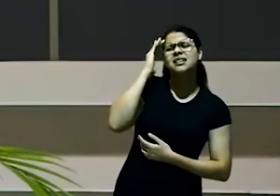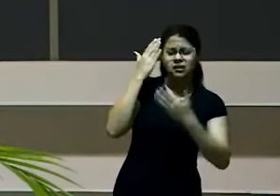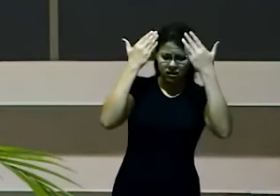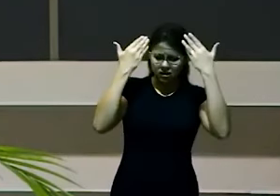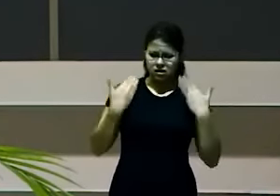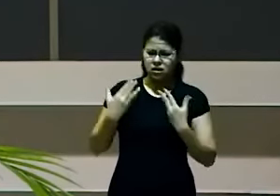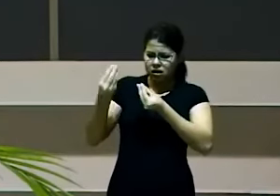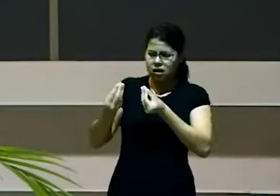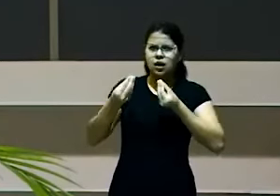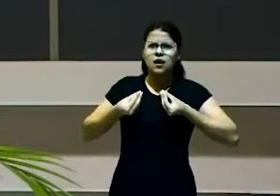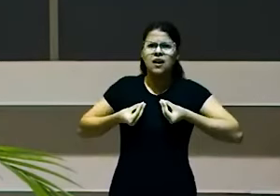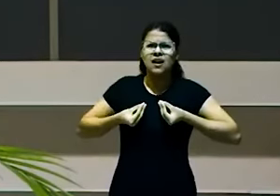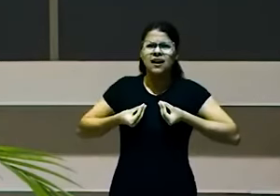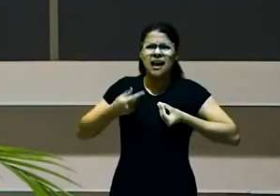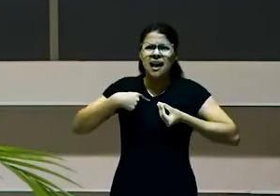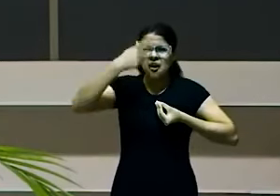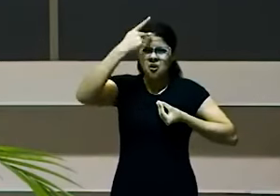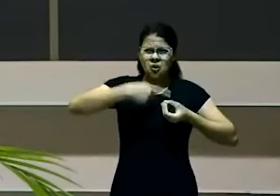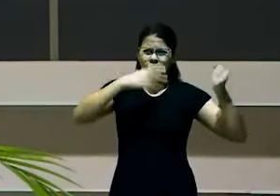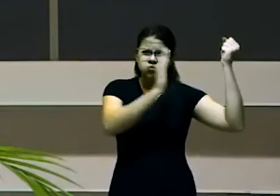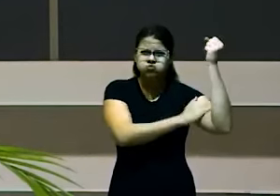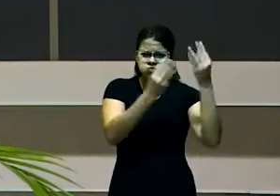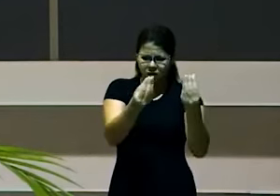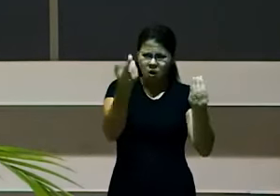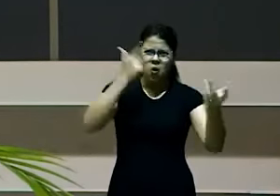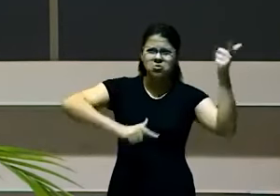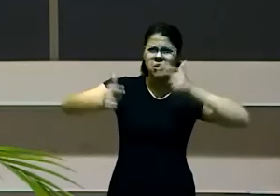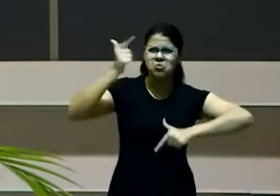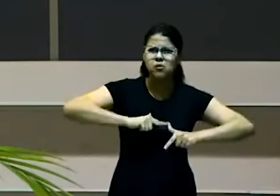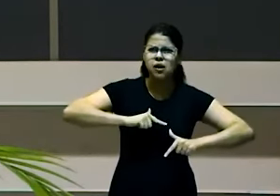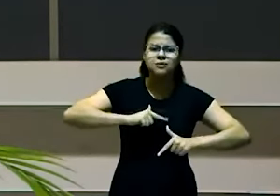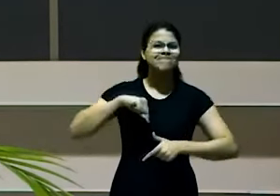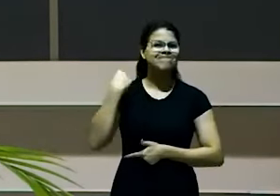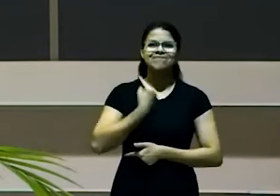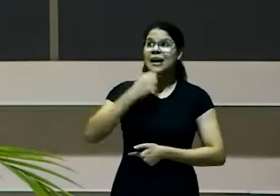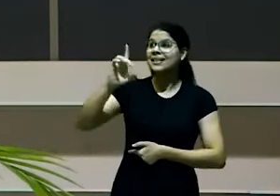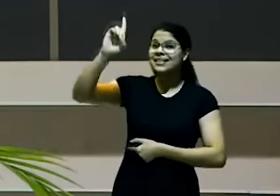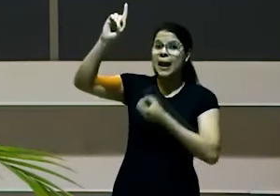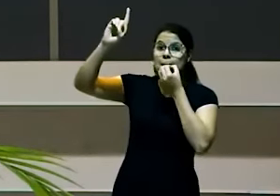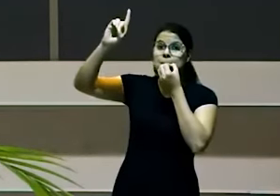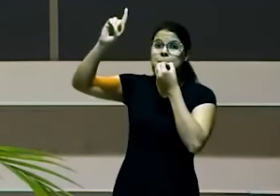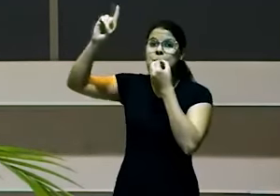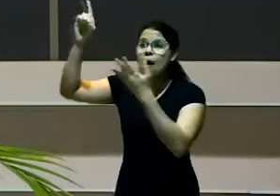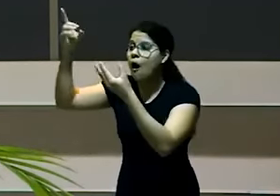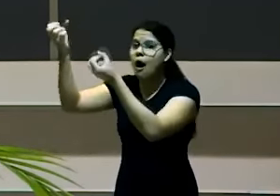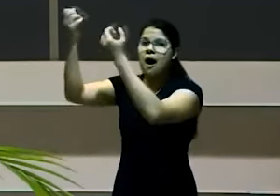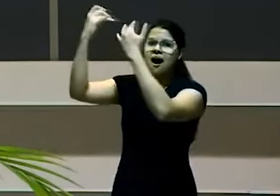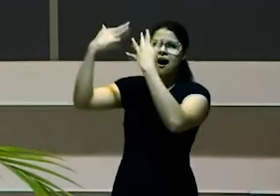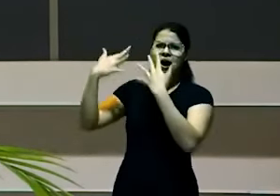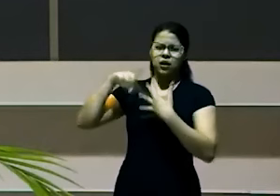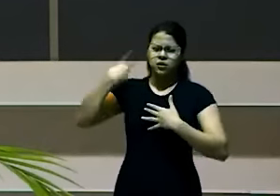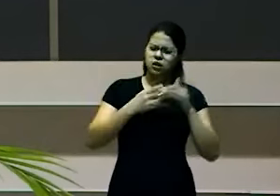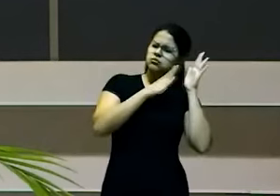não é mérito nosso tudo é porque ele é bom nós acordamos porque ele